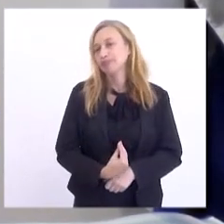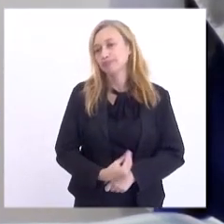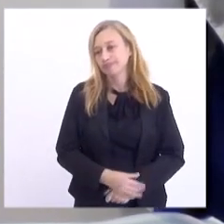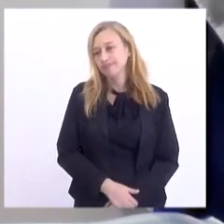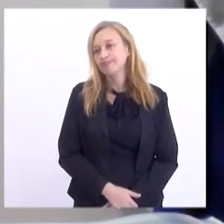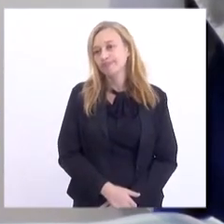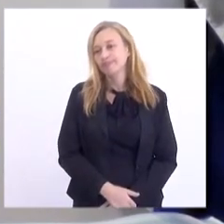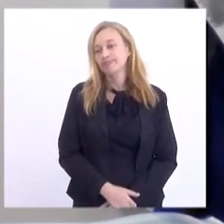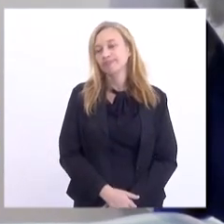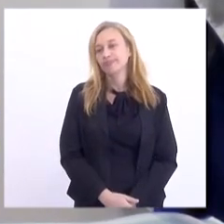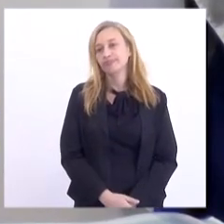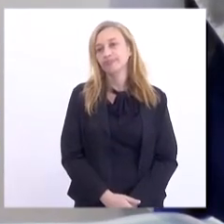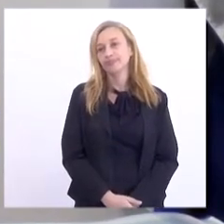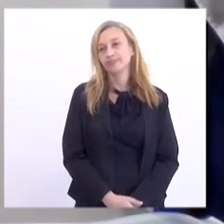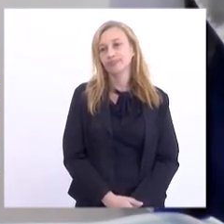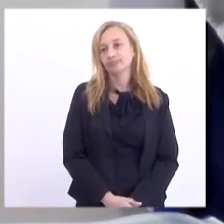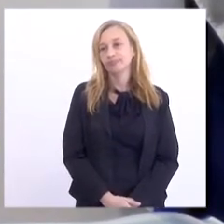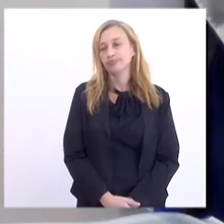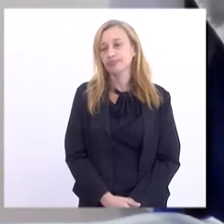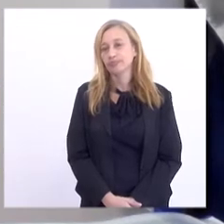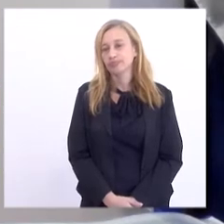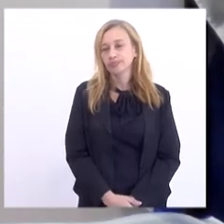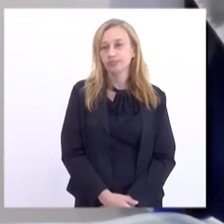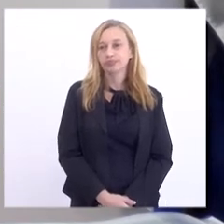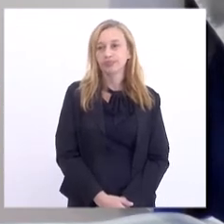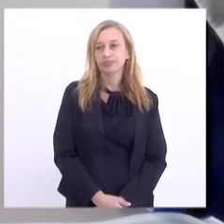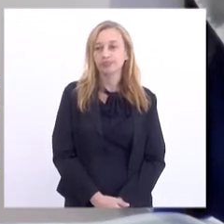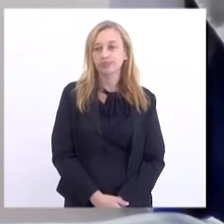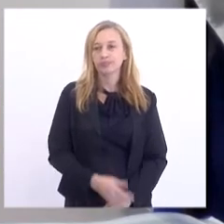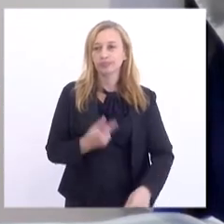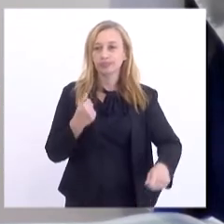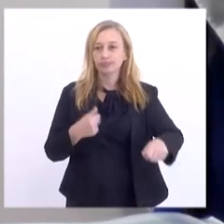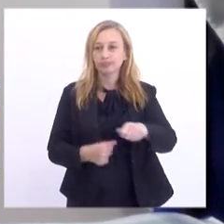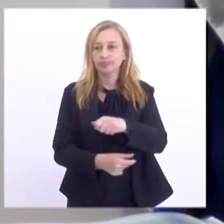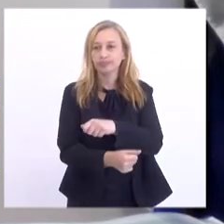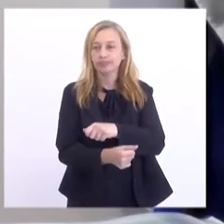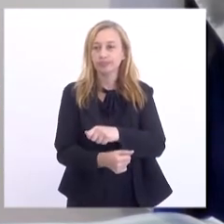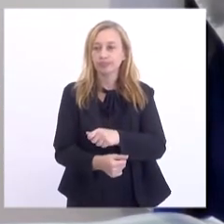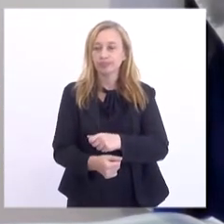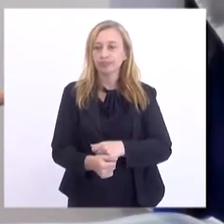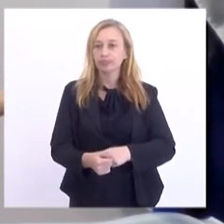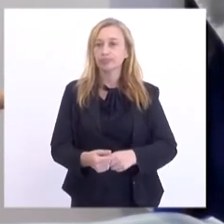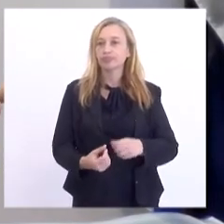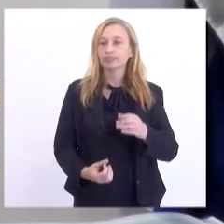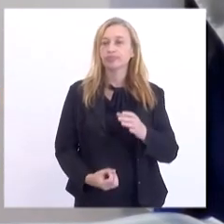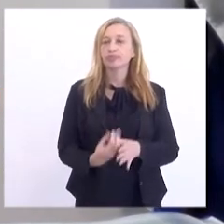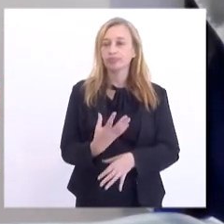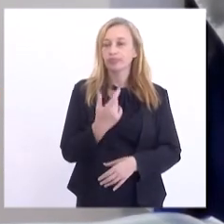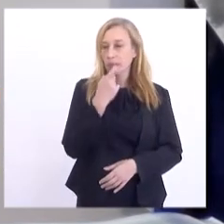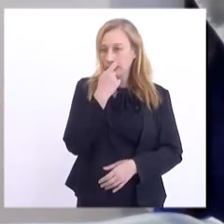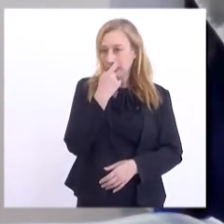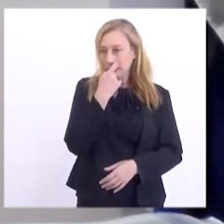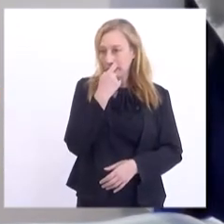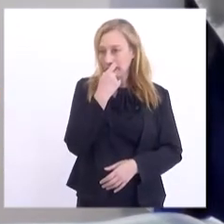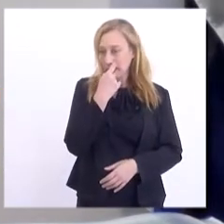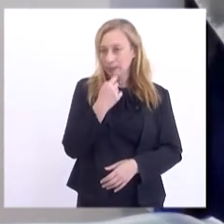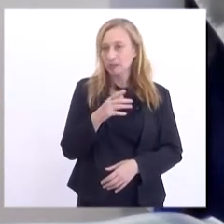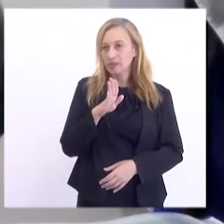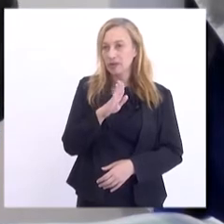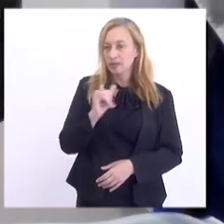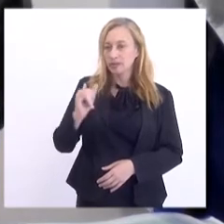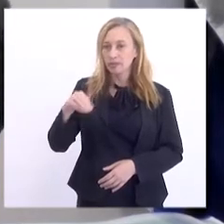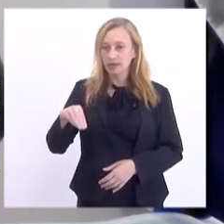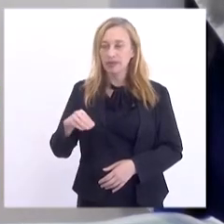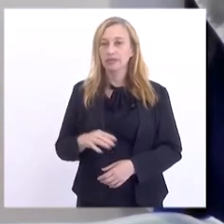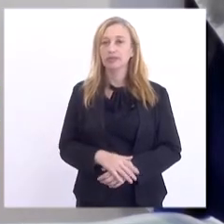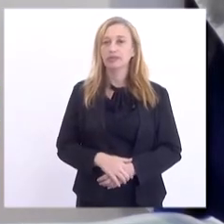A modelagem dos investimentos construtivos esse B aí